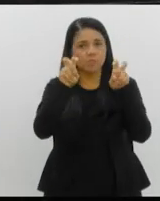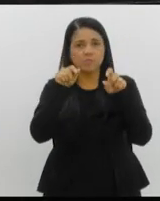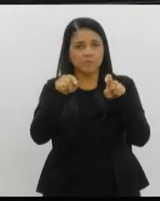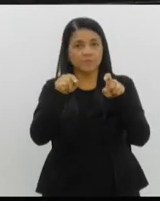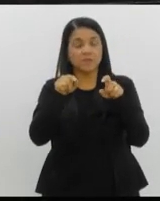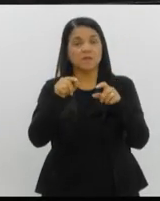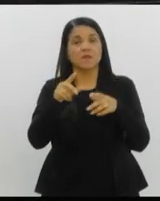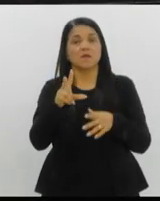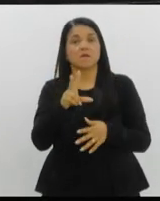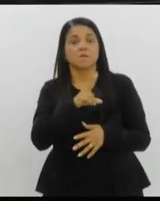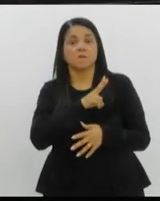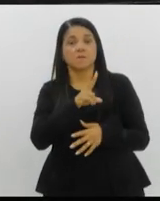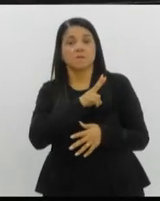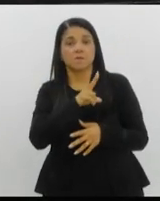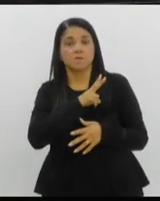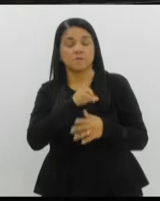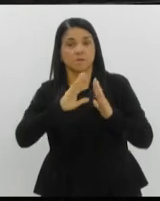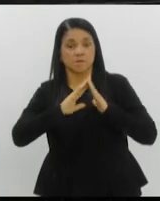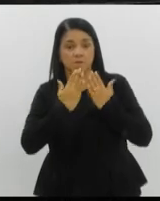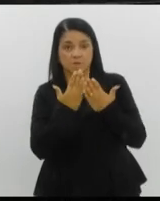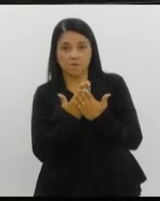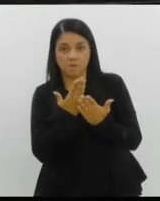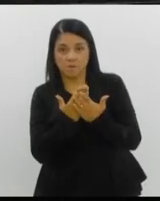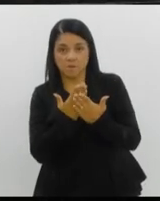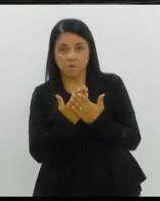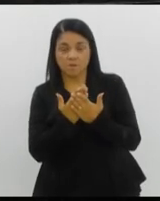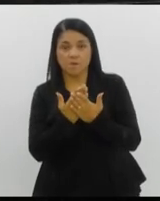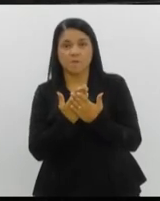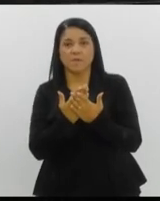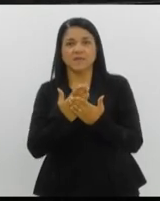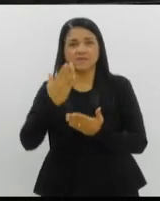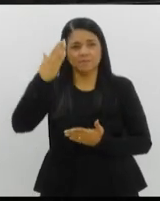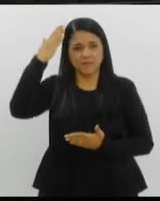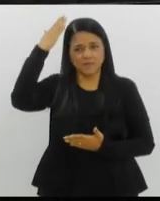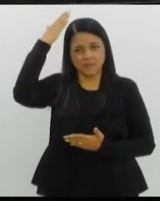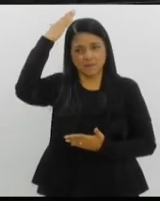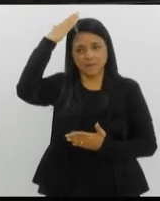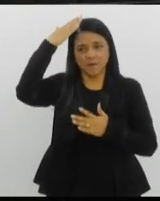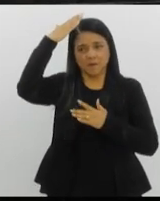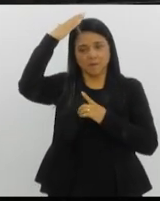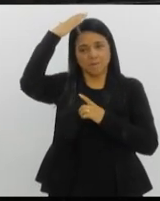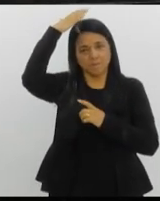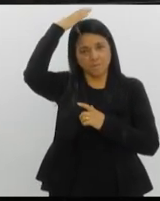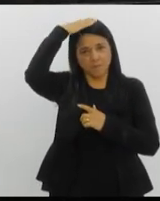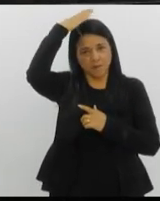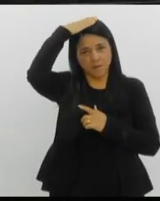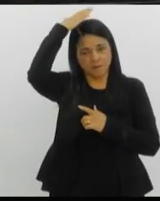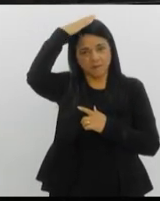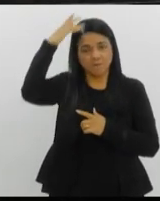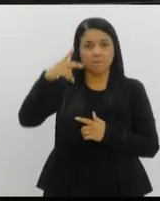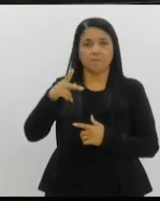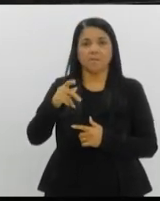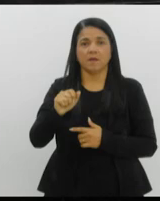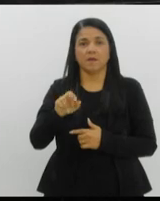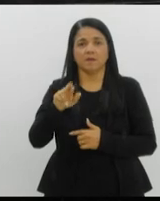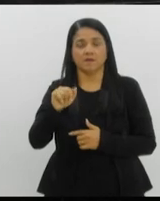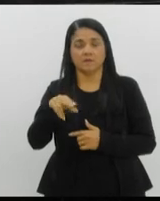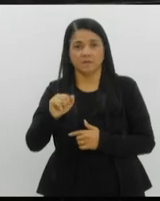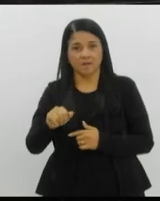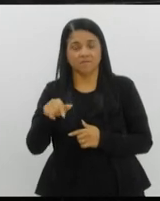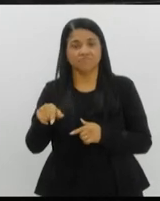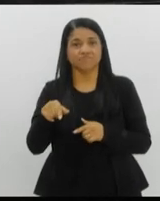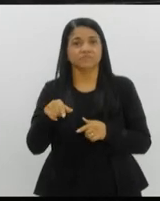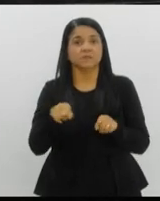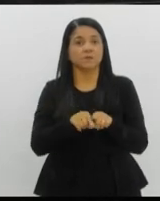das escolas do Paraná. Uma situação terrível, né, que assusta especialistas da educação pública